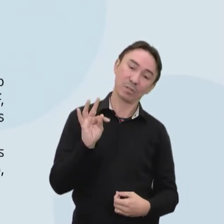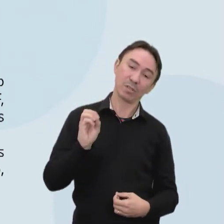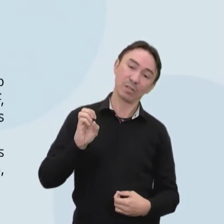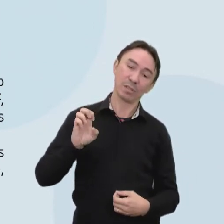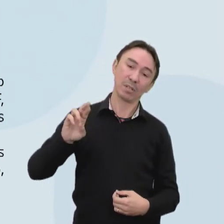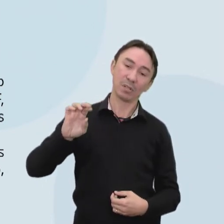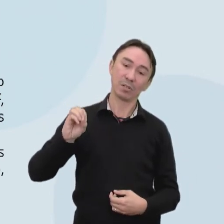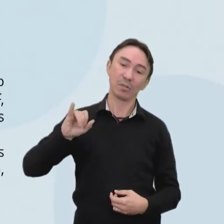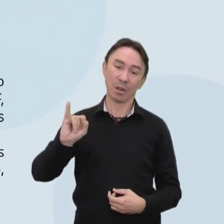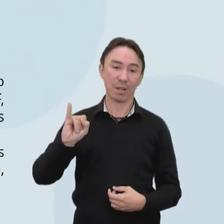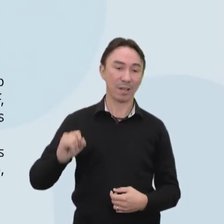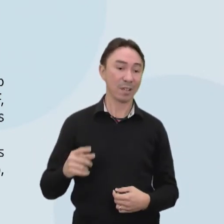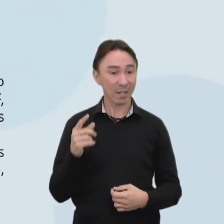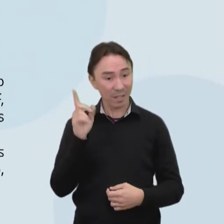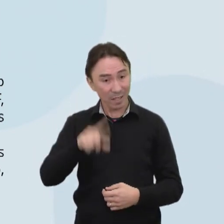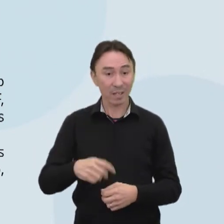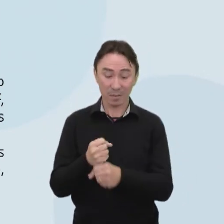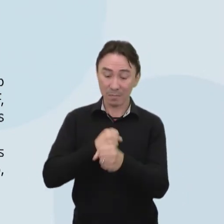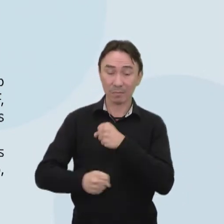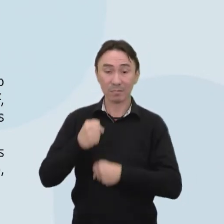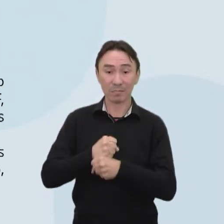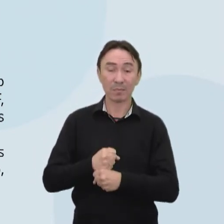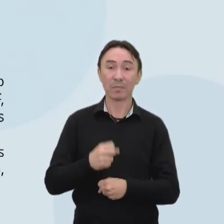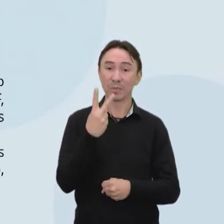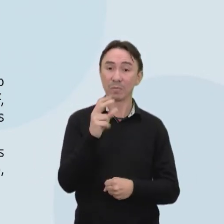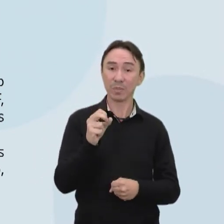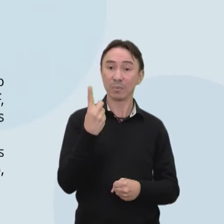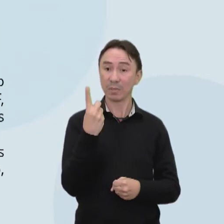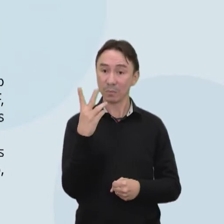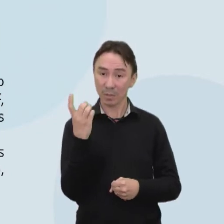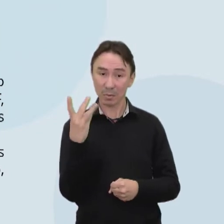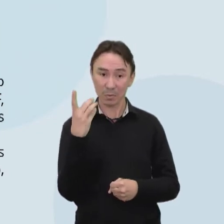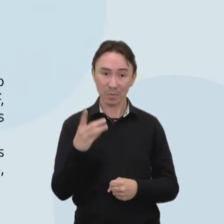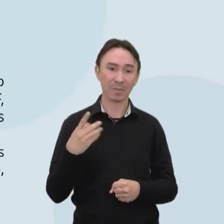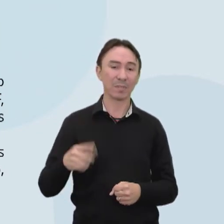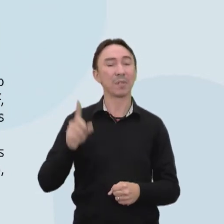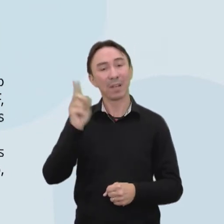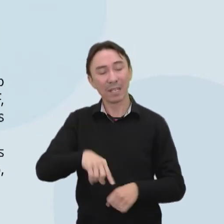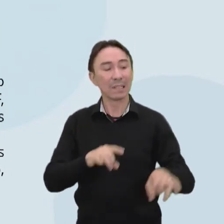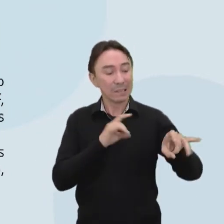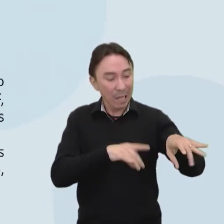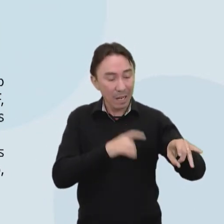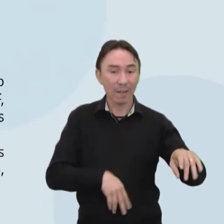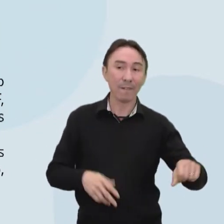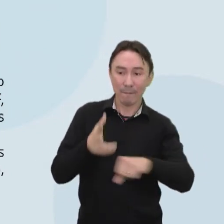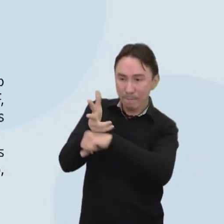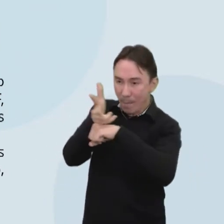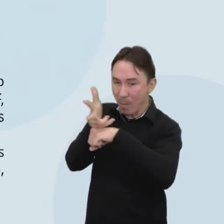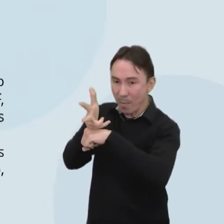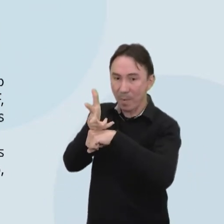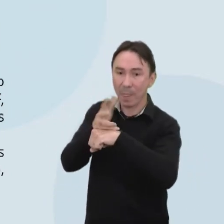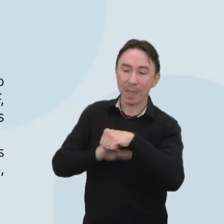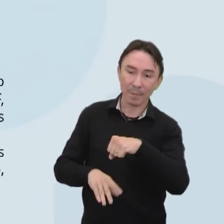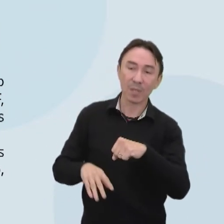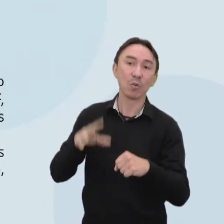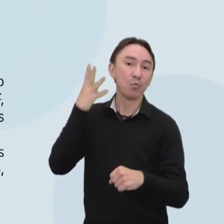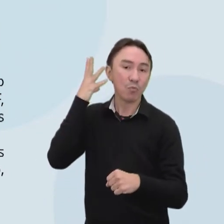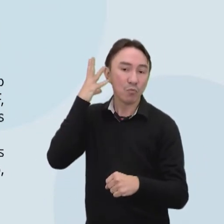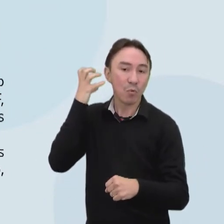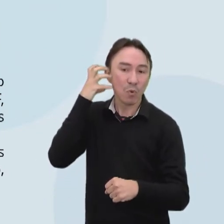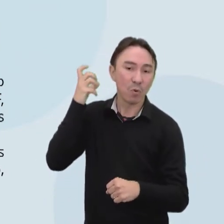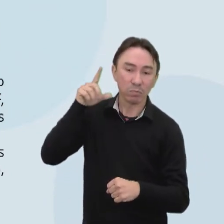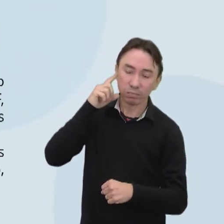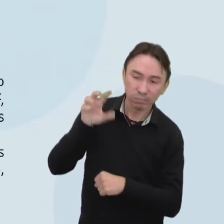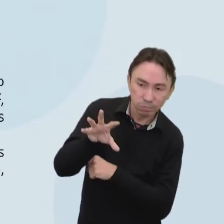oferecendo aulas práticas e teóricas sobre técnicas de filmagem, edição, montagem, captação de som, entrevista e